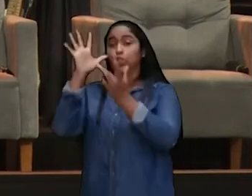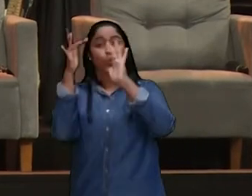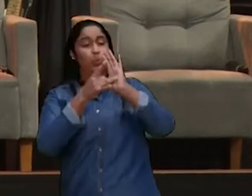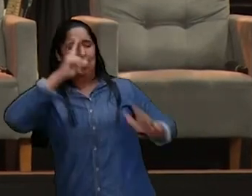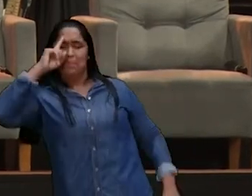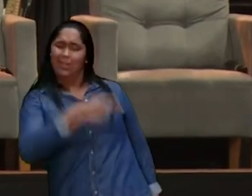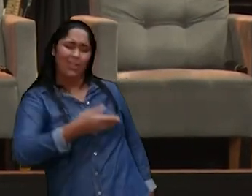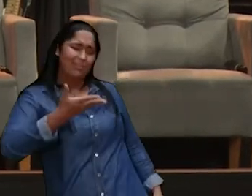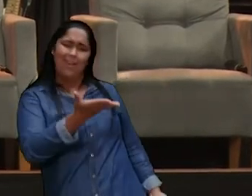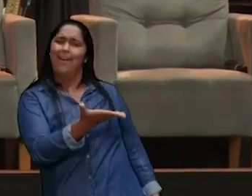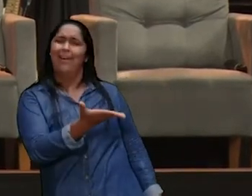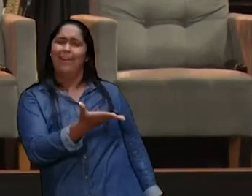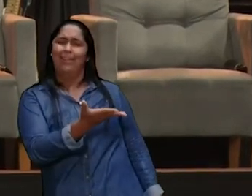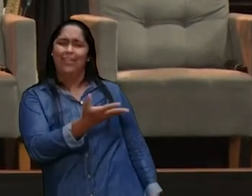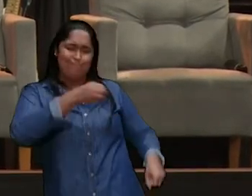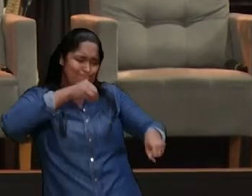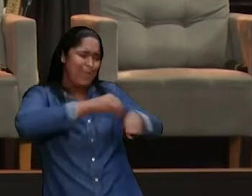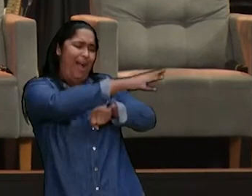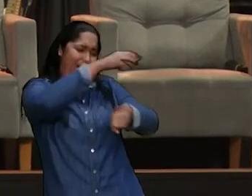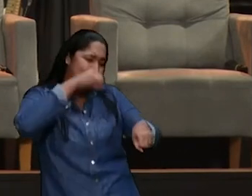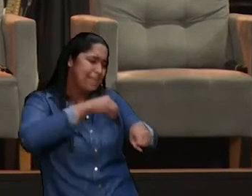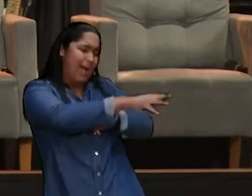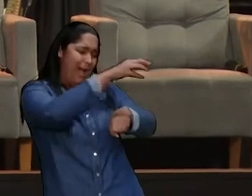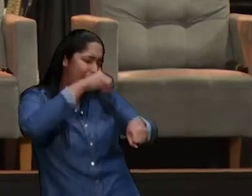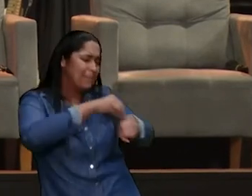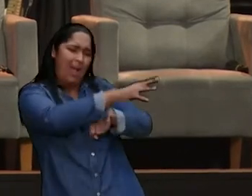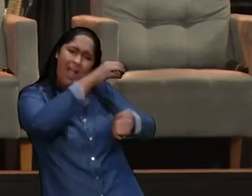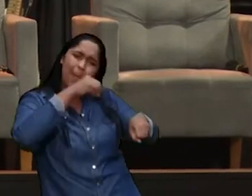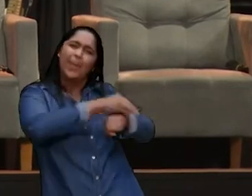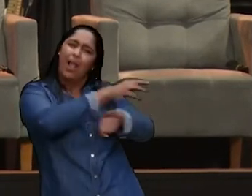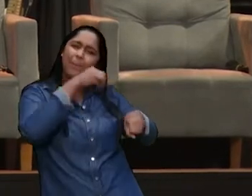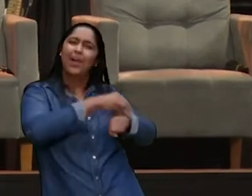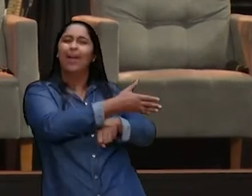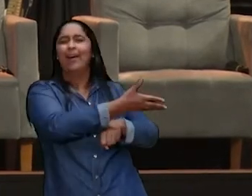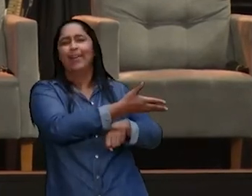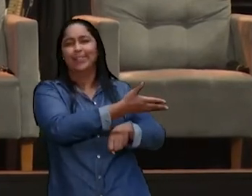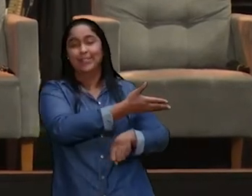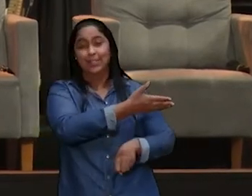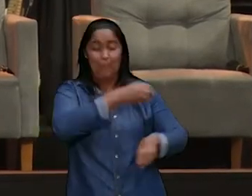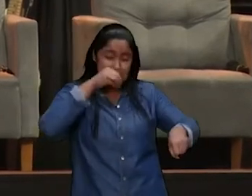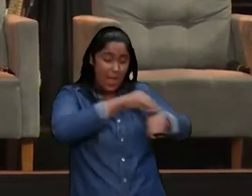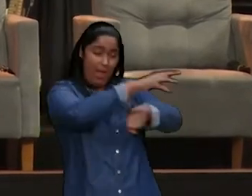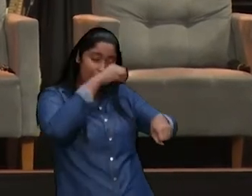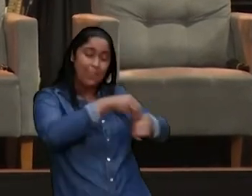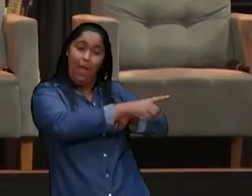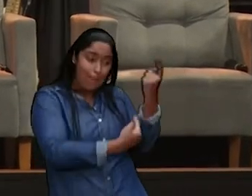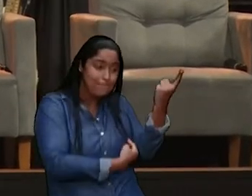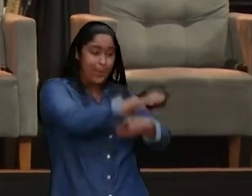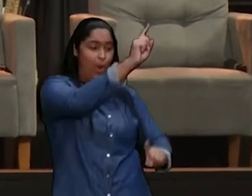festa poderosa e acabar com aquela creche só você né a mudar a história de pessoas